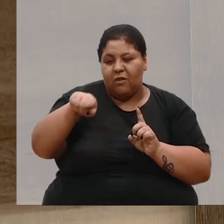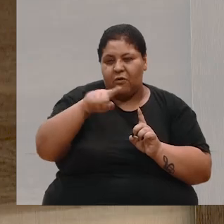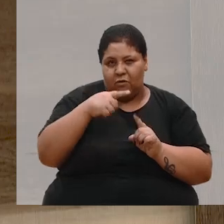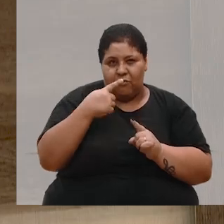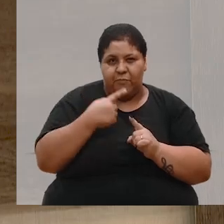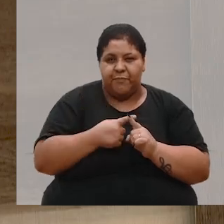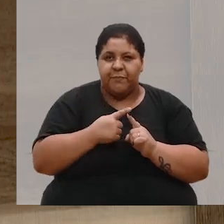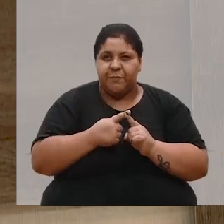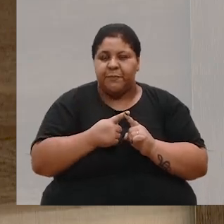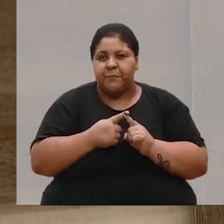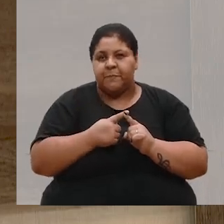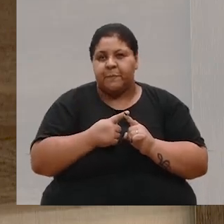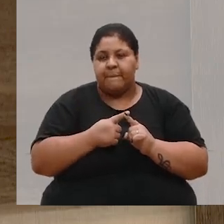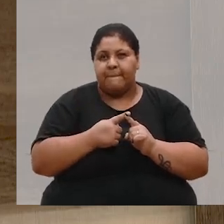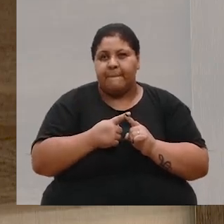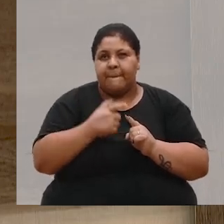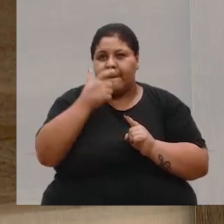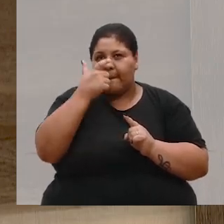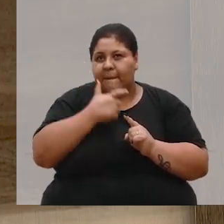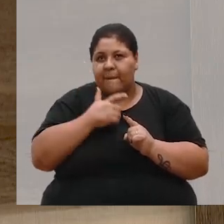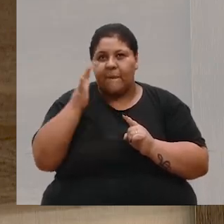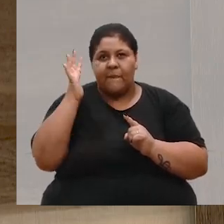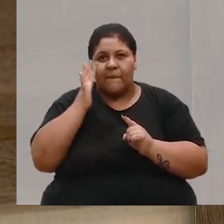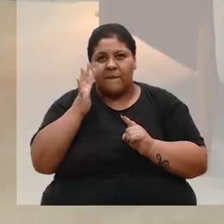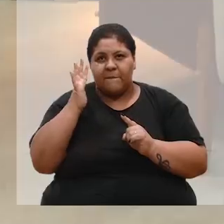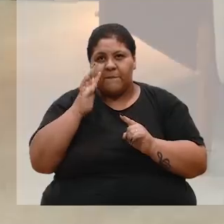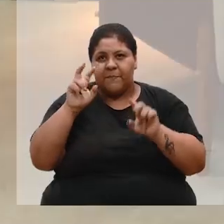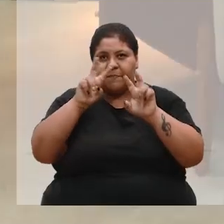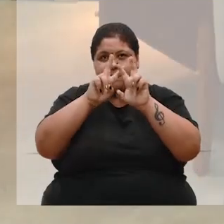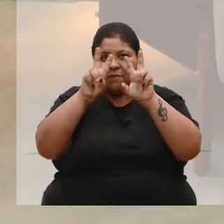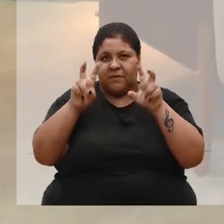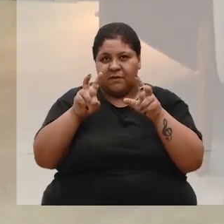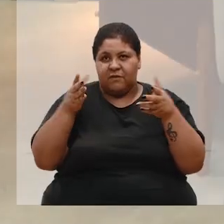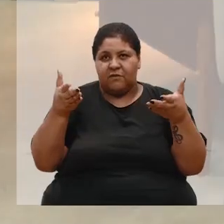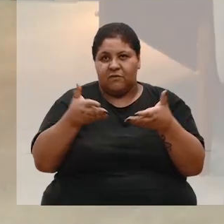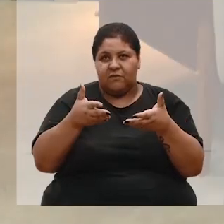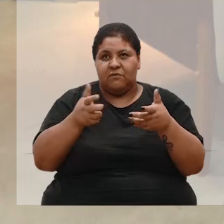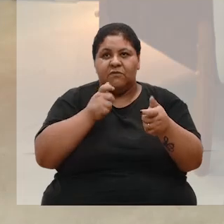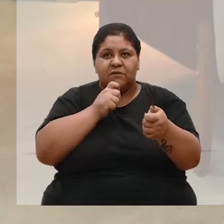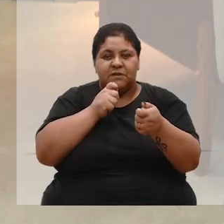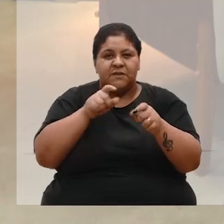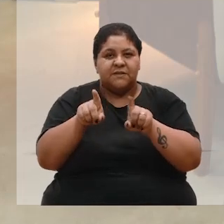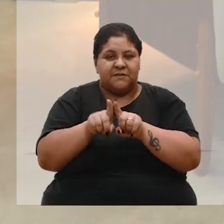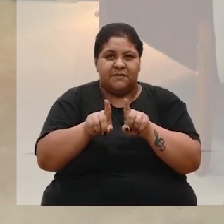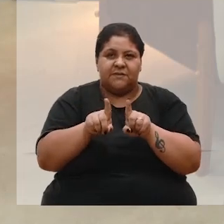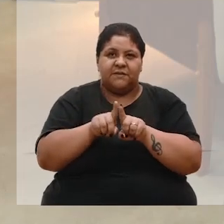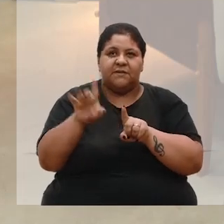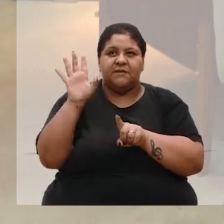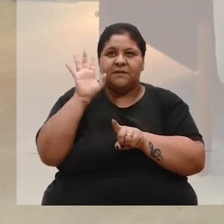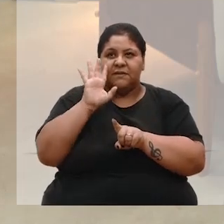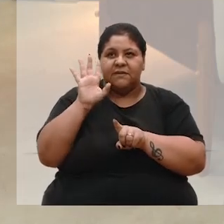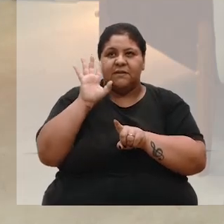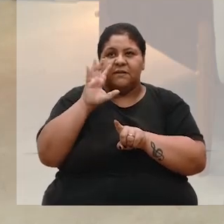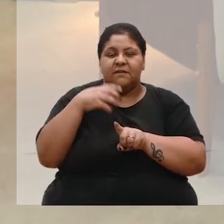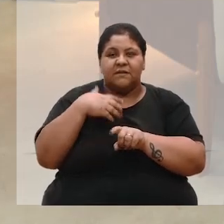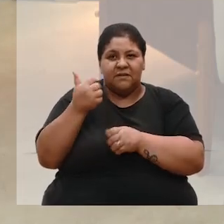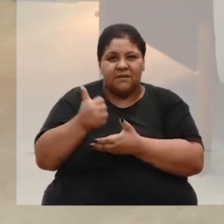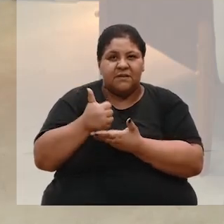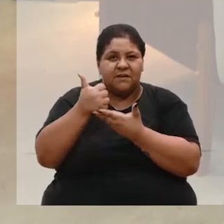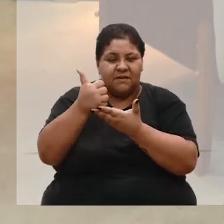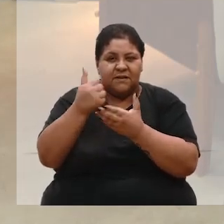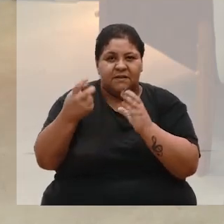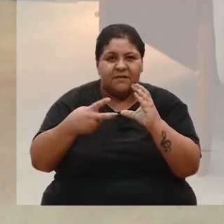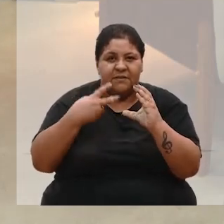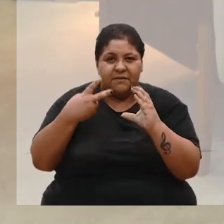enfim, acho muito legal a causa e só o fato de estar te entrevistando aqui também já é uma forma de contribuição da TV Câmara a